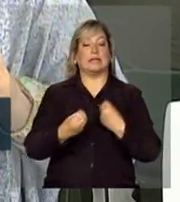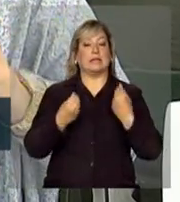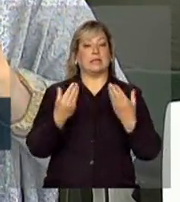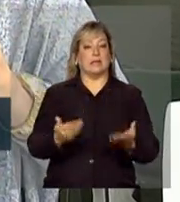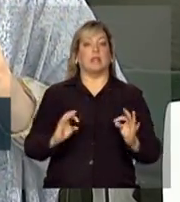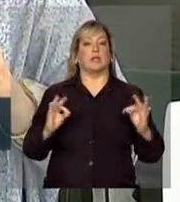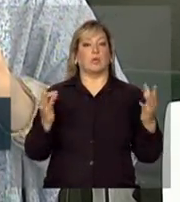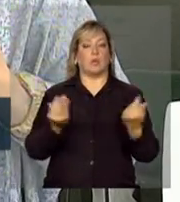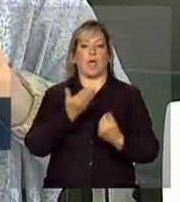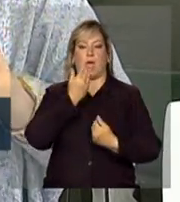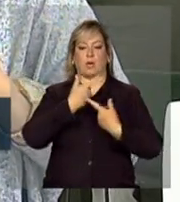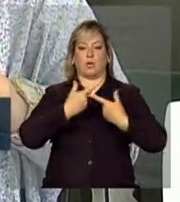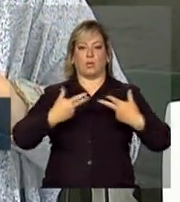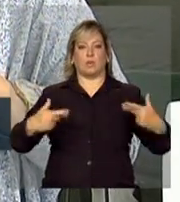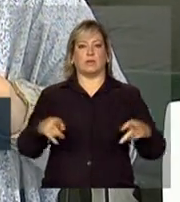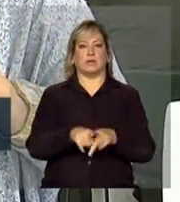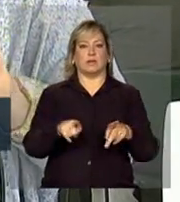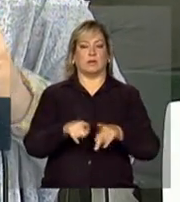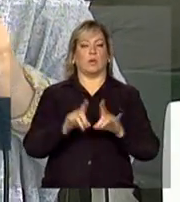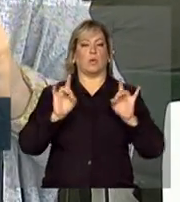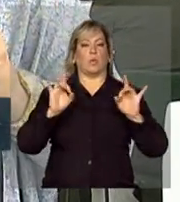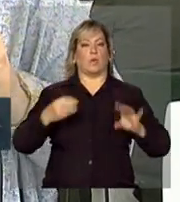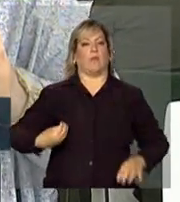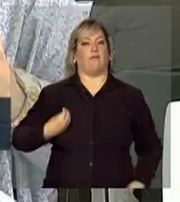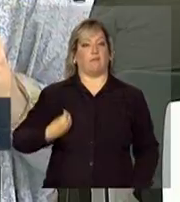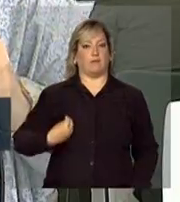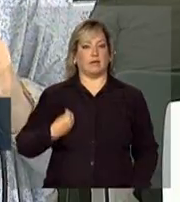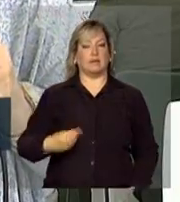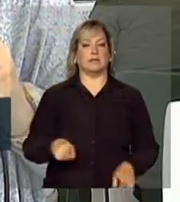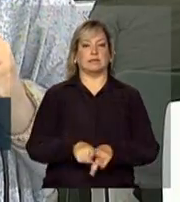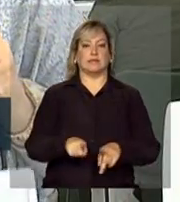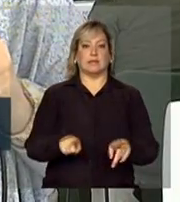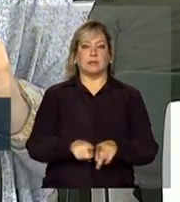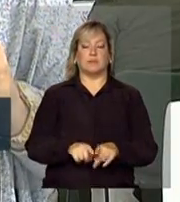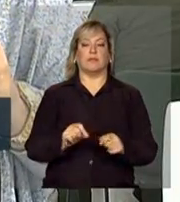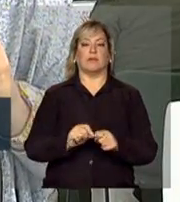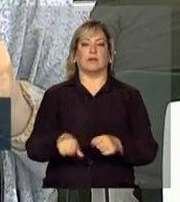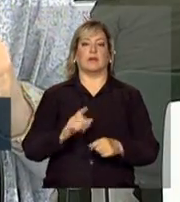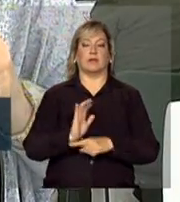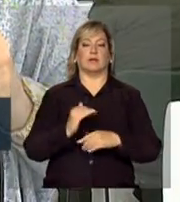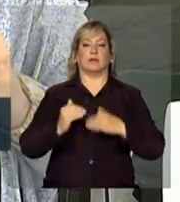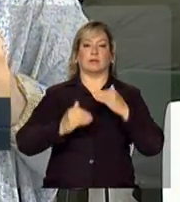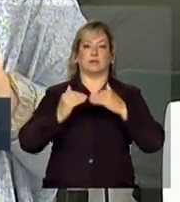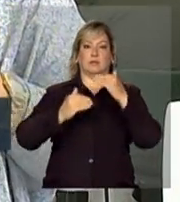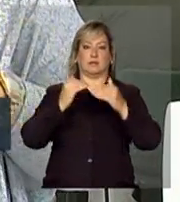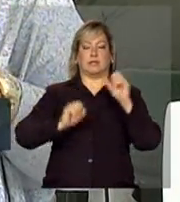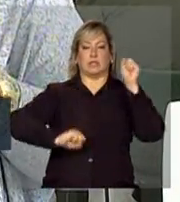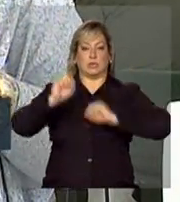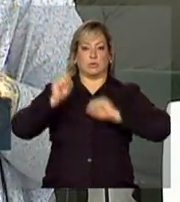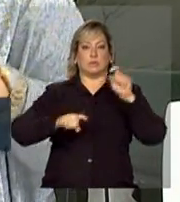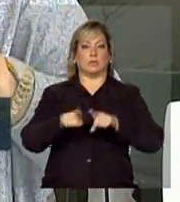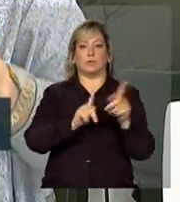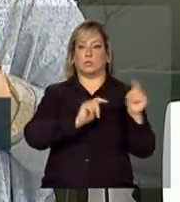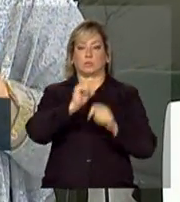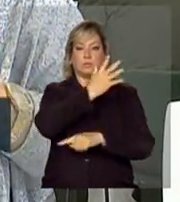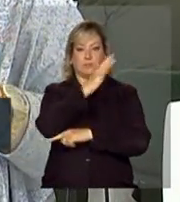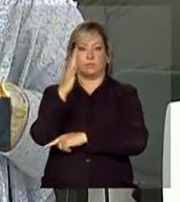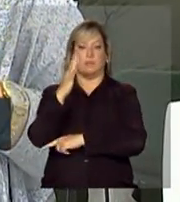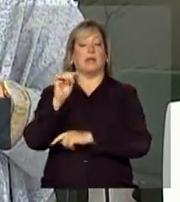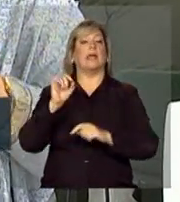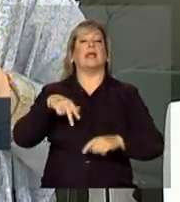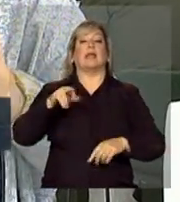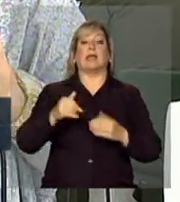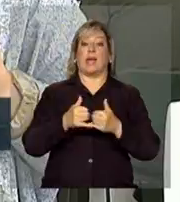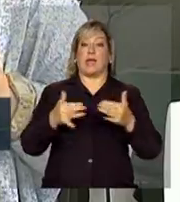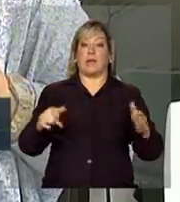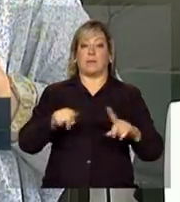todos comida na mesa, qualidade de vida. Claro, aliado também ao crescimento da indústria e à preservação ambiental. Quem abre a reunião